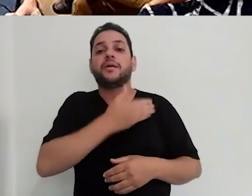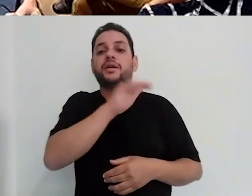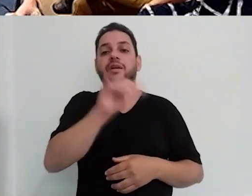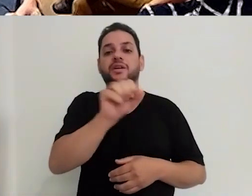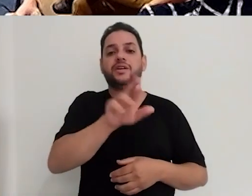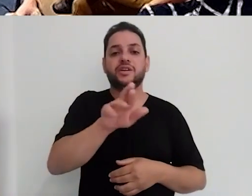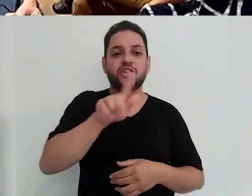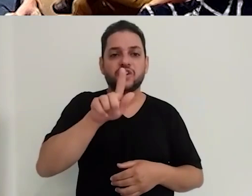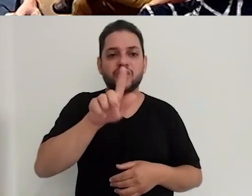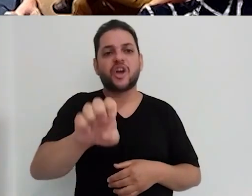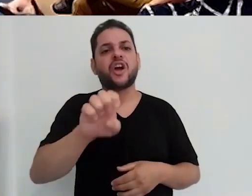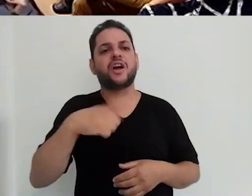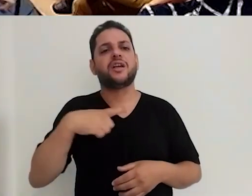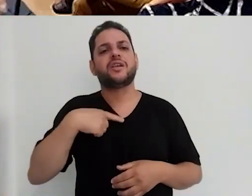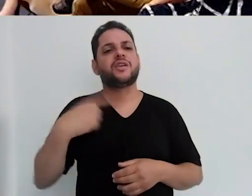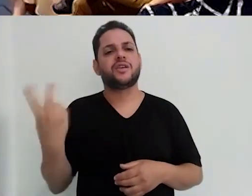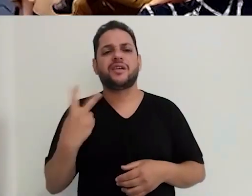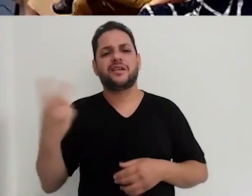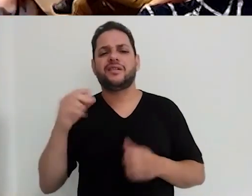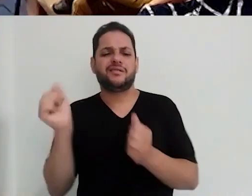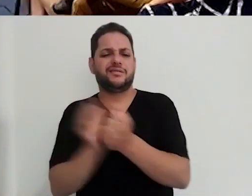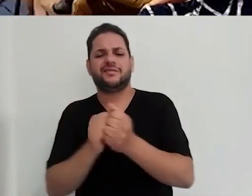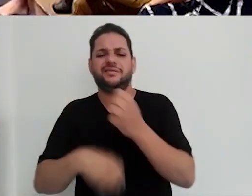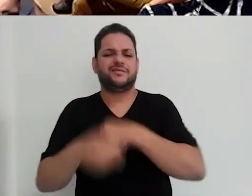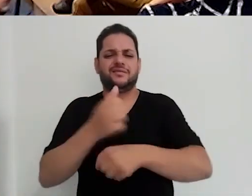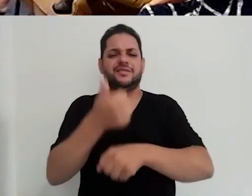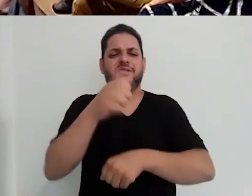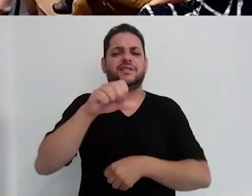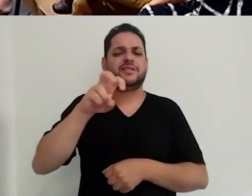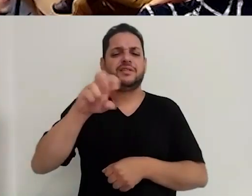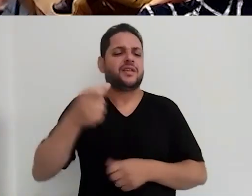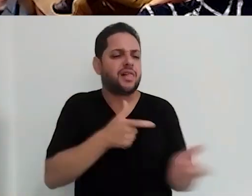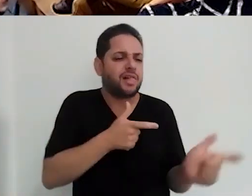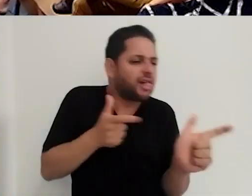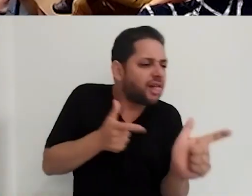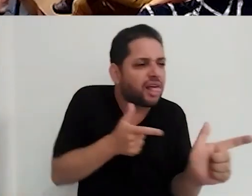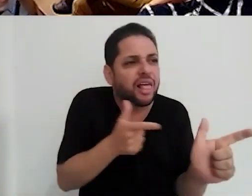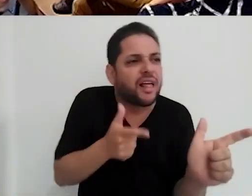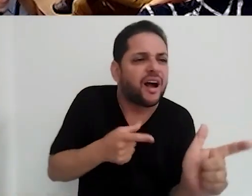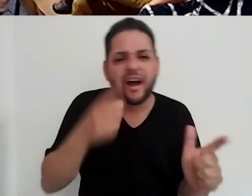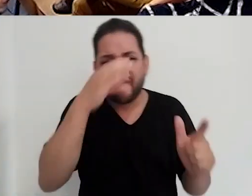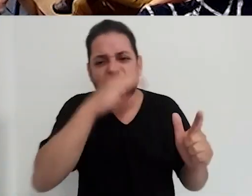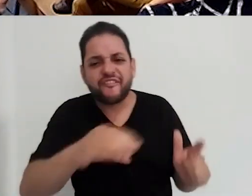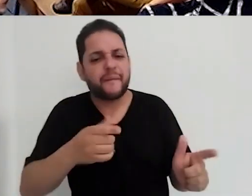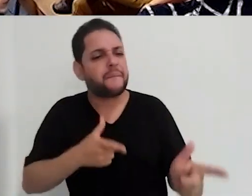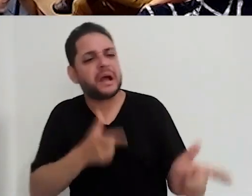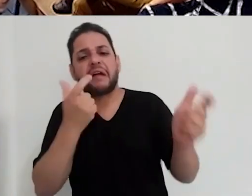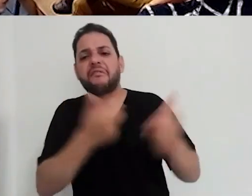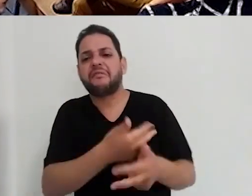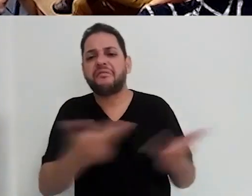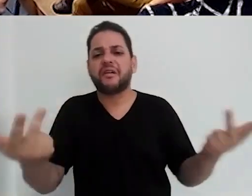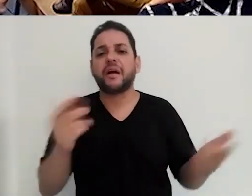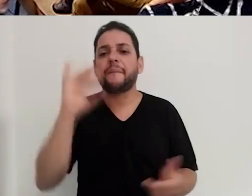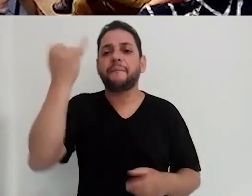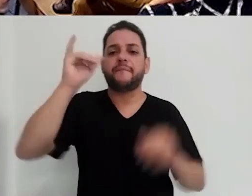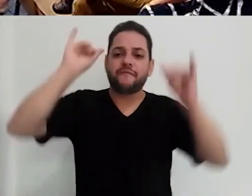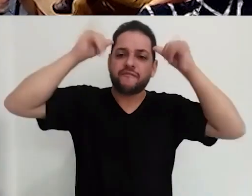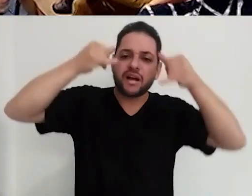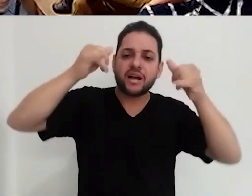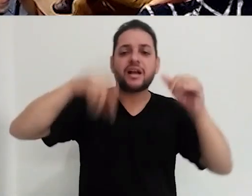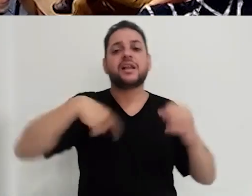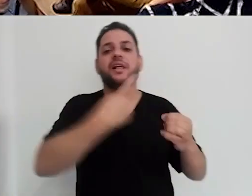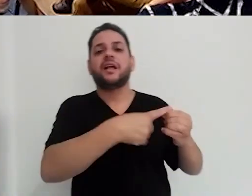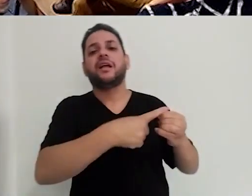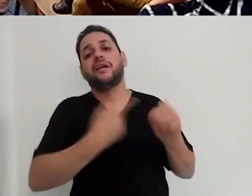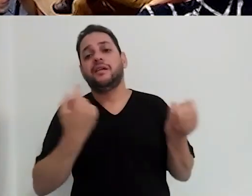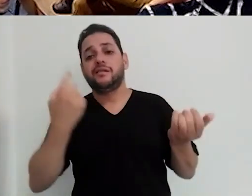safaris que eles tinham feito em 1958, e o elefante, e o que estava acontecendo na fazenda dele aqui no interior de São Paulo. Então,